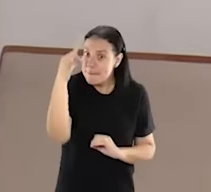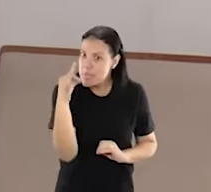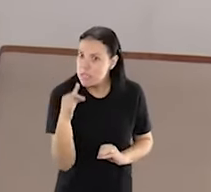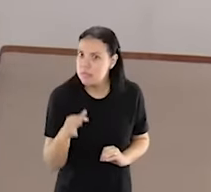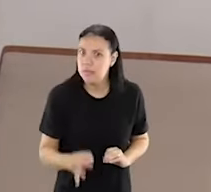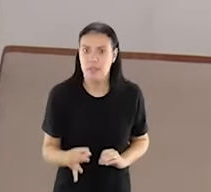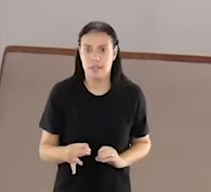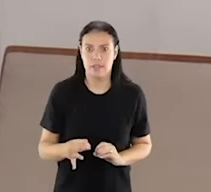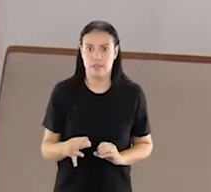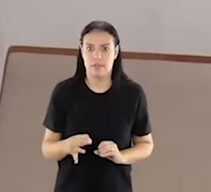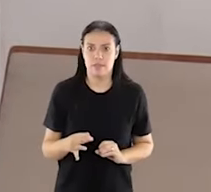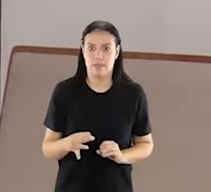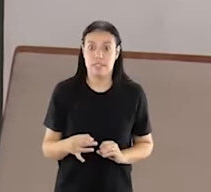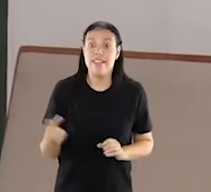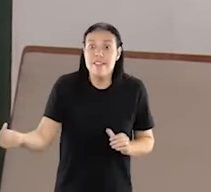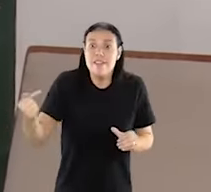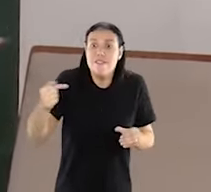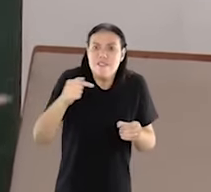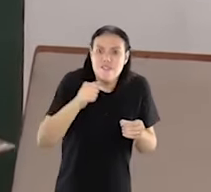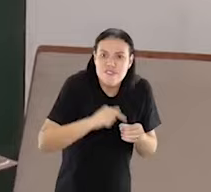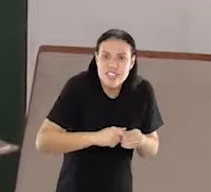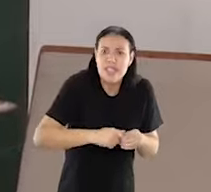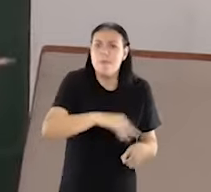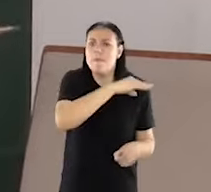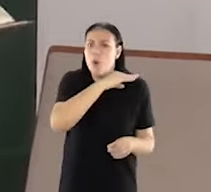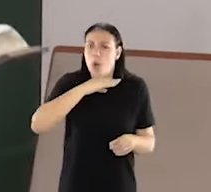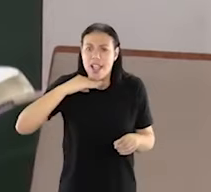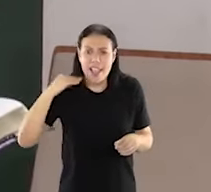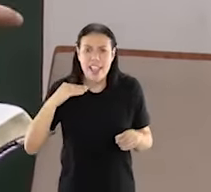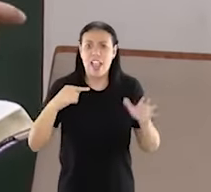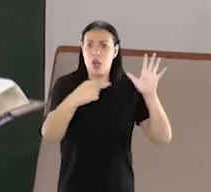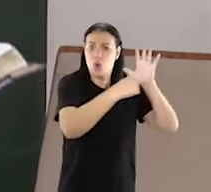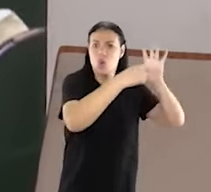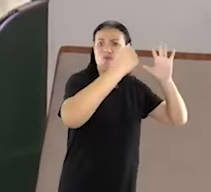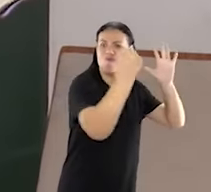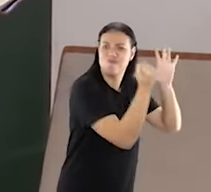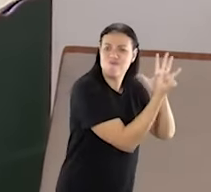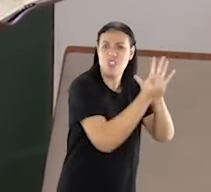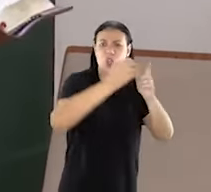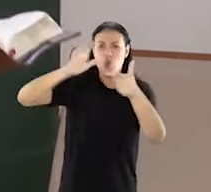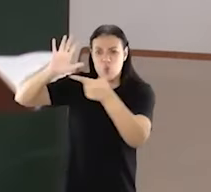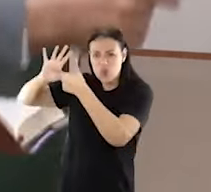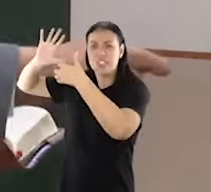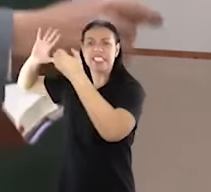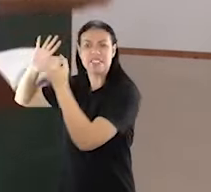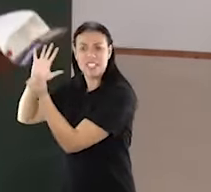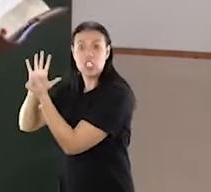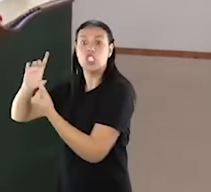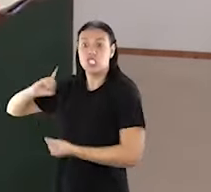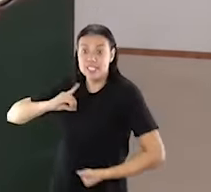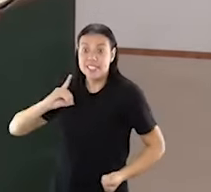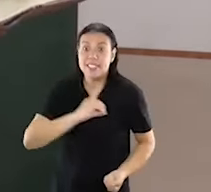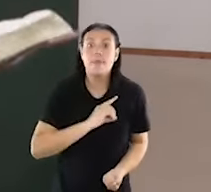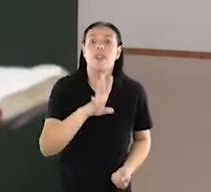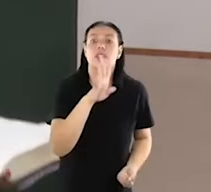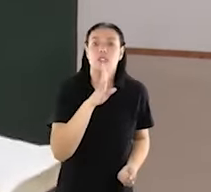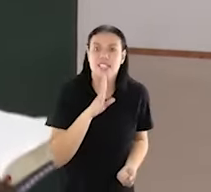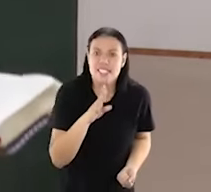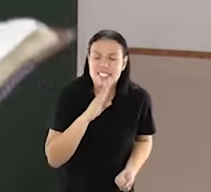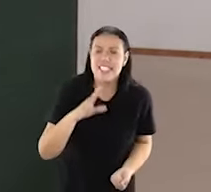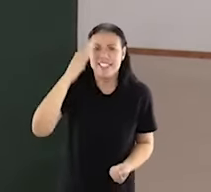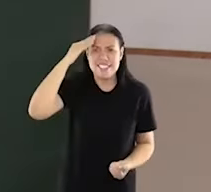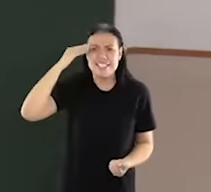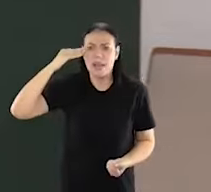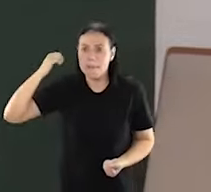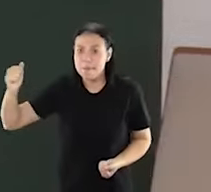estabelecida, ele estava vindo para morrer, ele estava vindo para ser crucificado, ele tinha consciência disso, os discípulos estavam conscientes disso, Maria estava consciente disso.